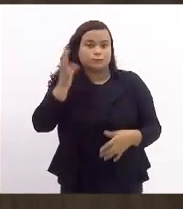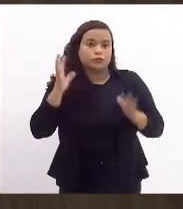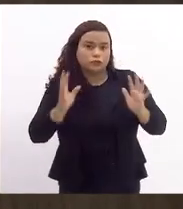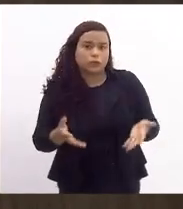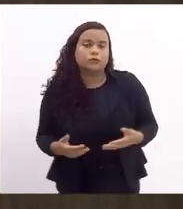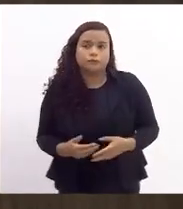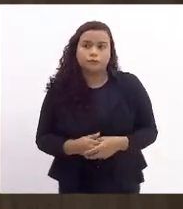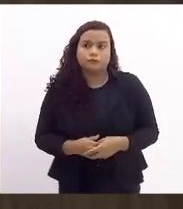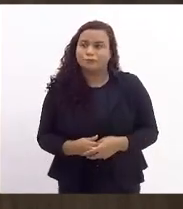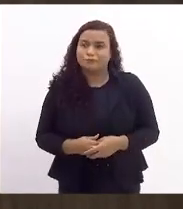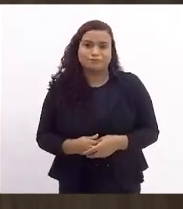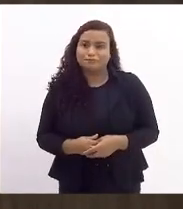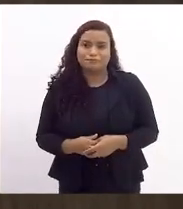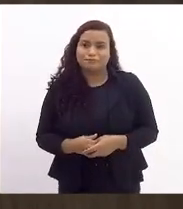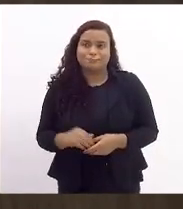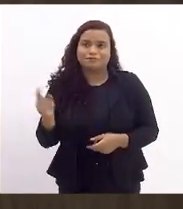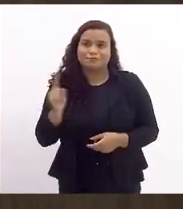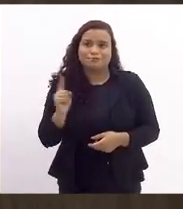mentira